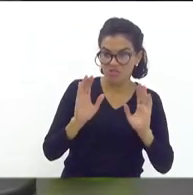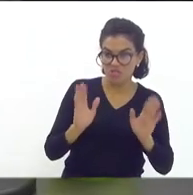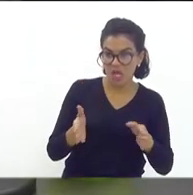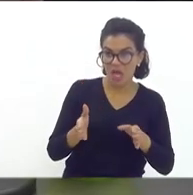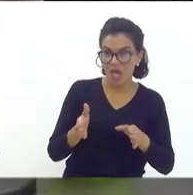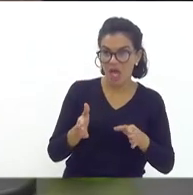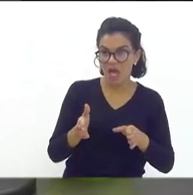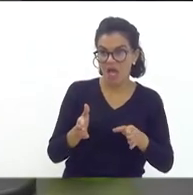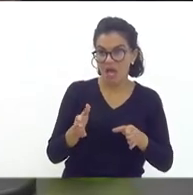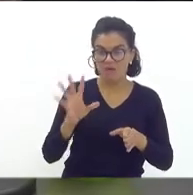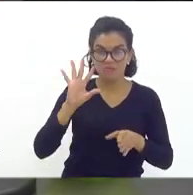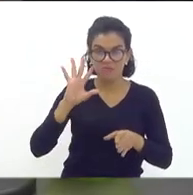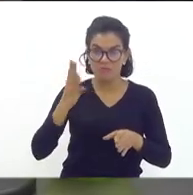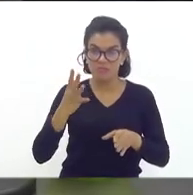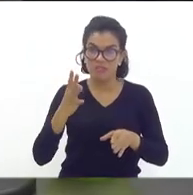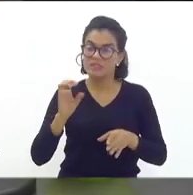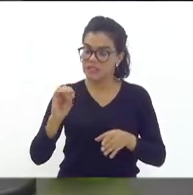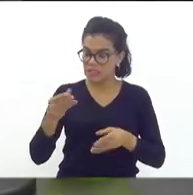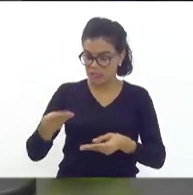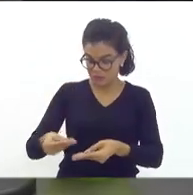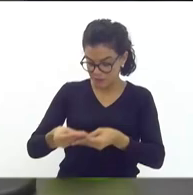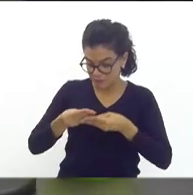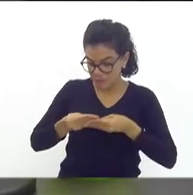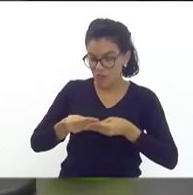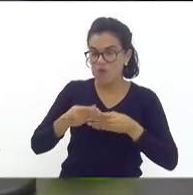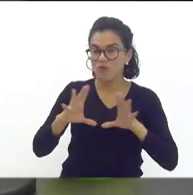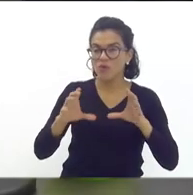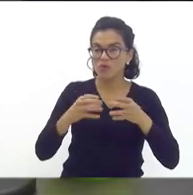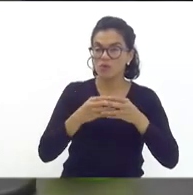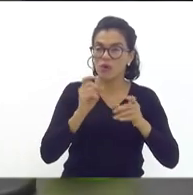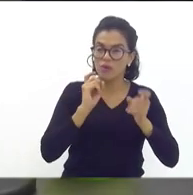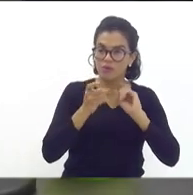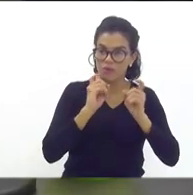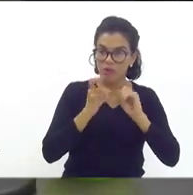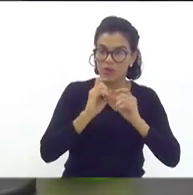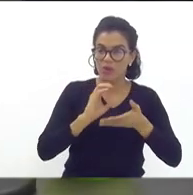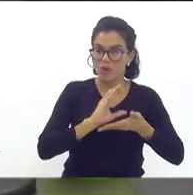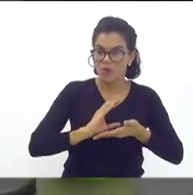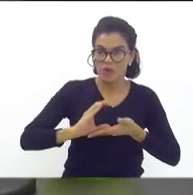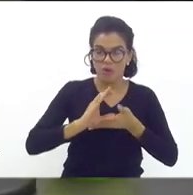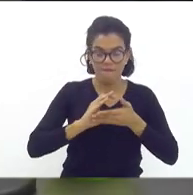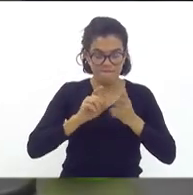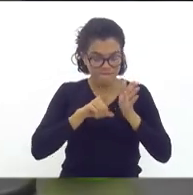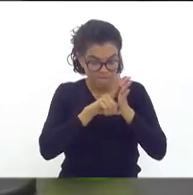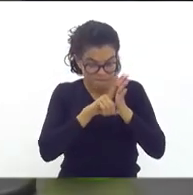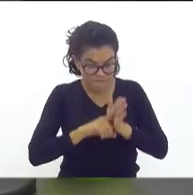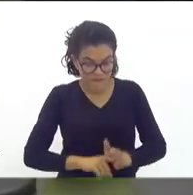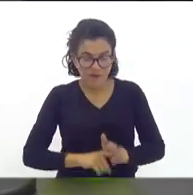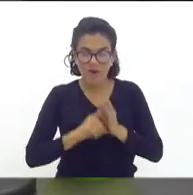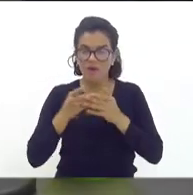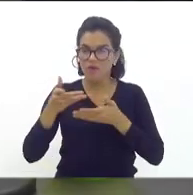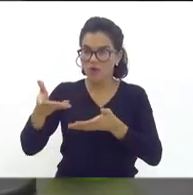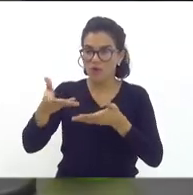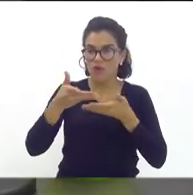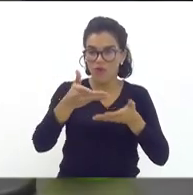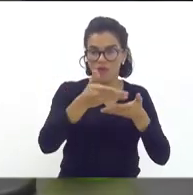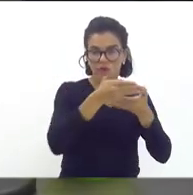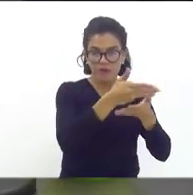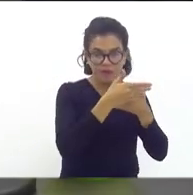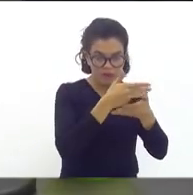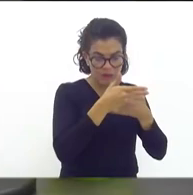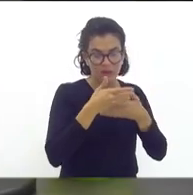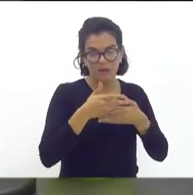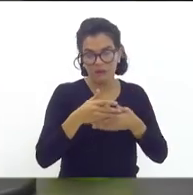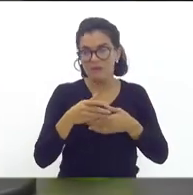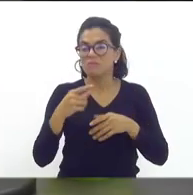mediante a esse conhecimento essa sua solicitação eu vou reunir com o conselho para a gente verificar entender eu vou convocar o sindicato para